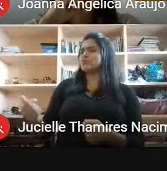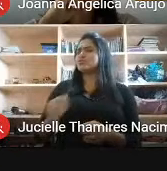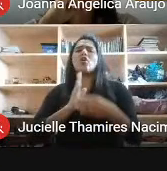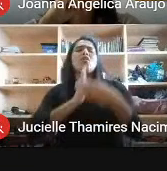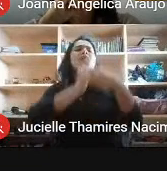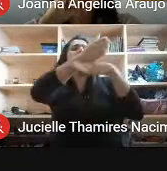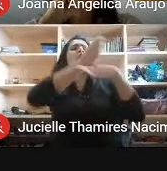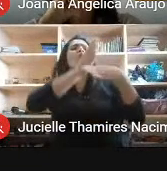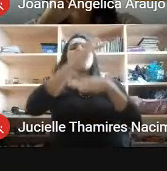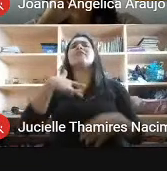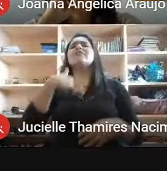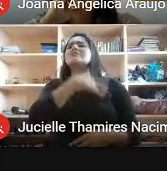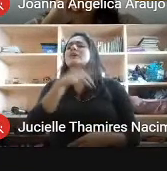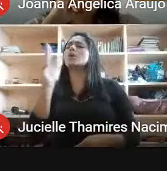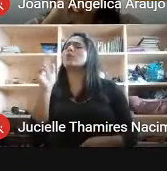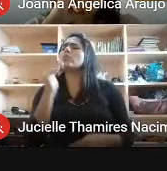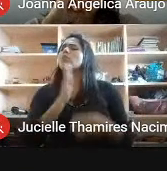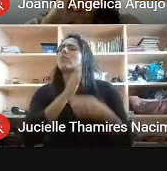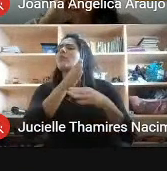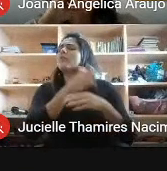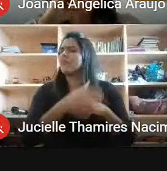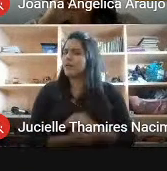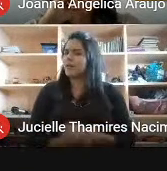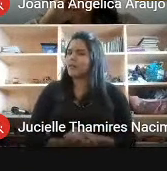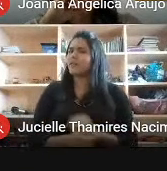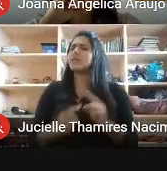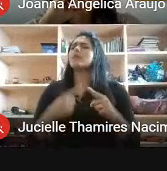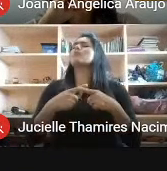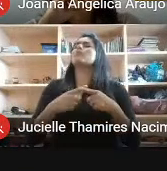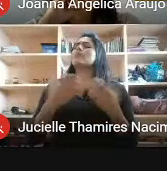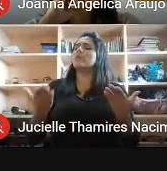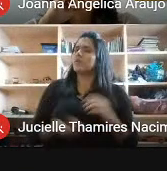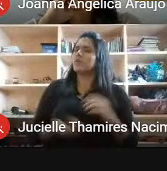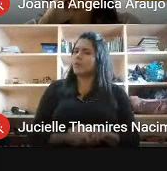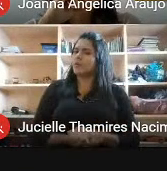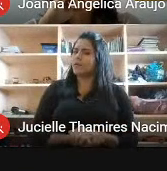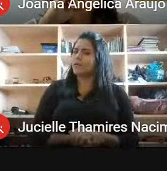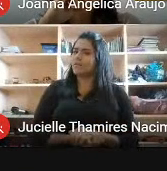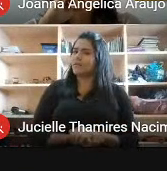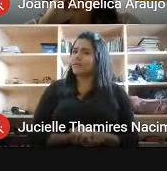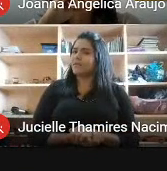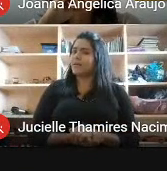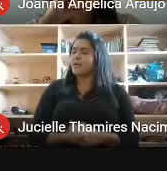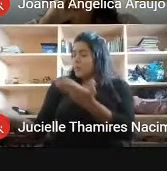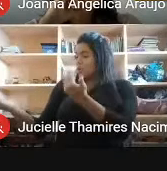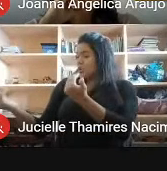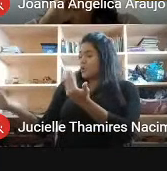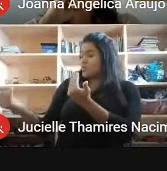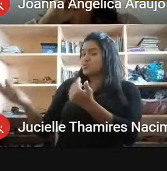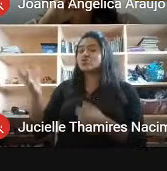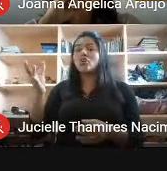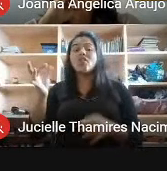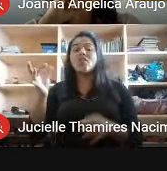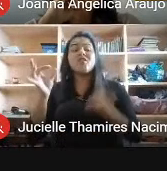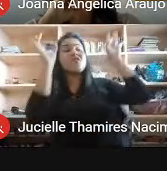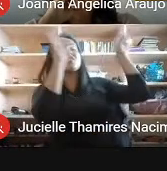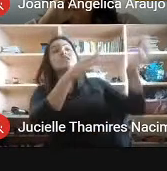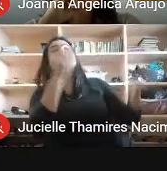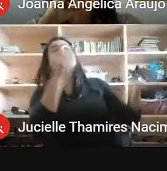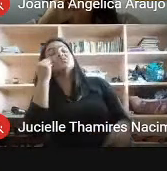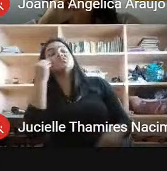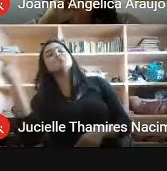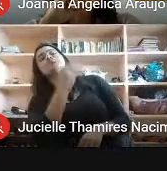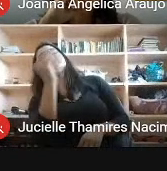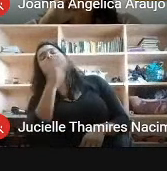pouco. Onde é que essas criaturas vão entender esses problemas? Aonde é? E de que maneira